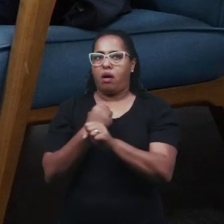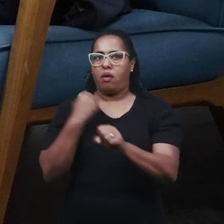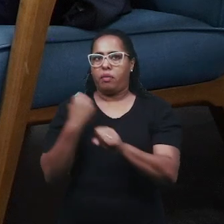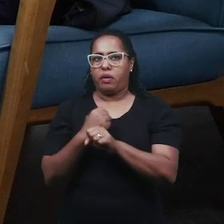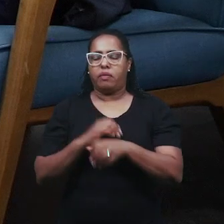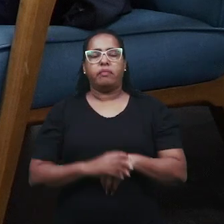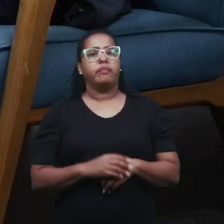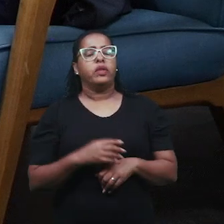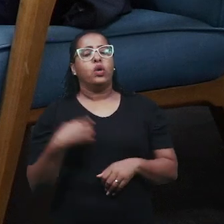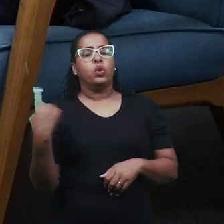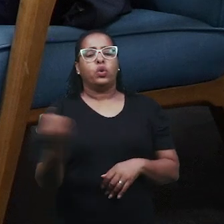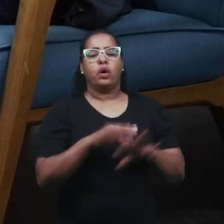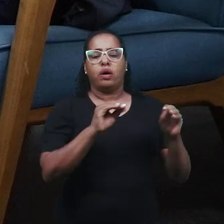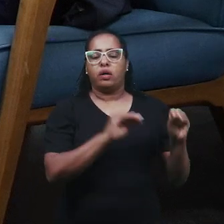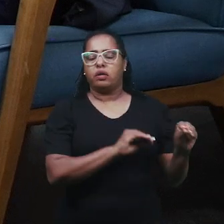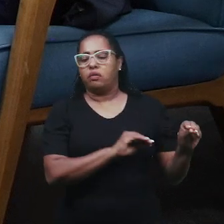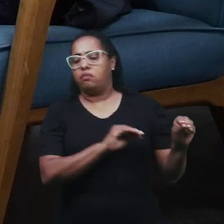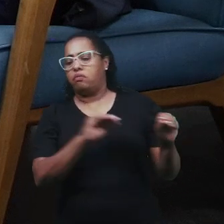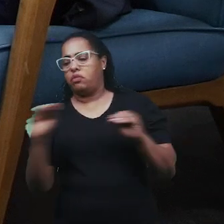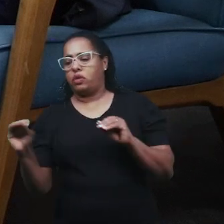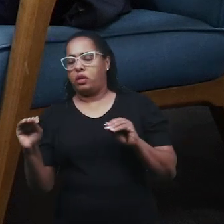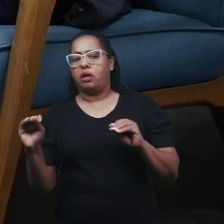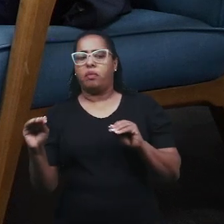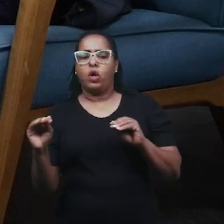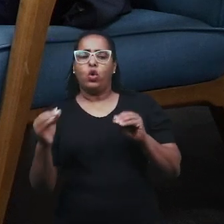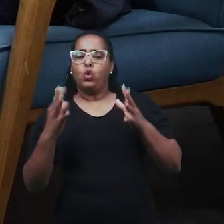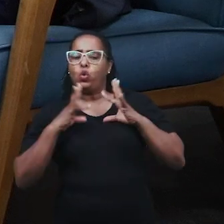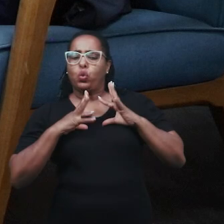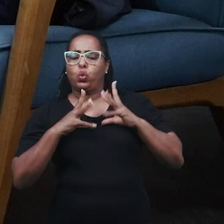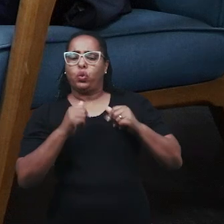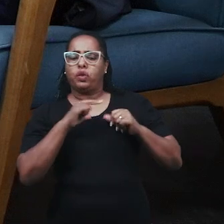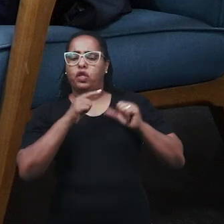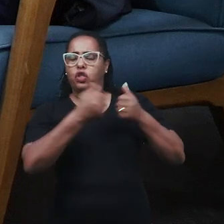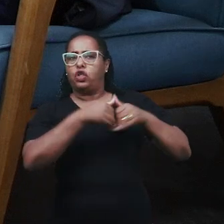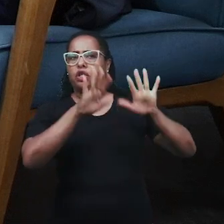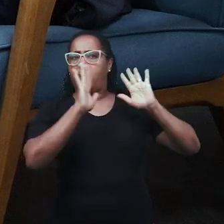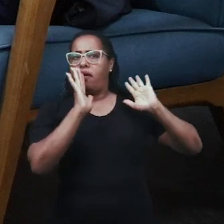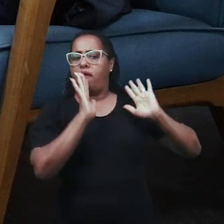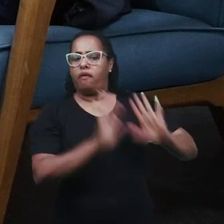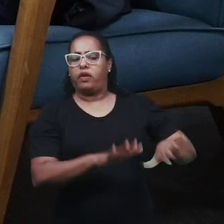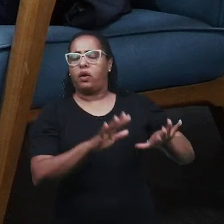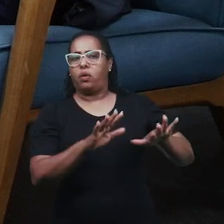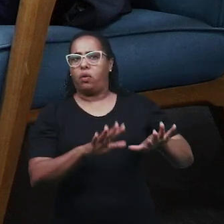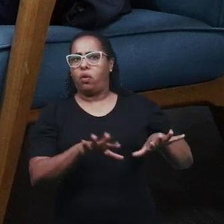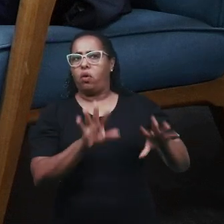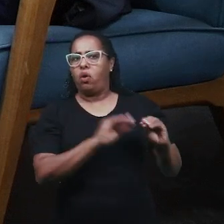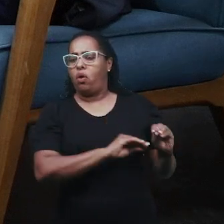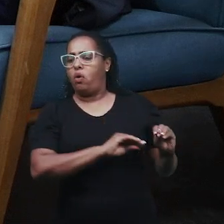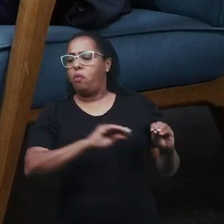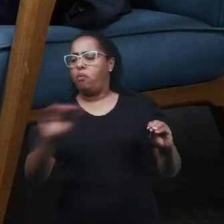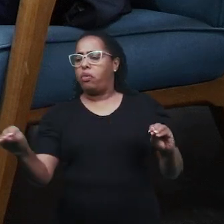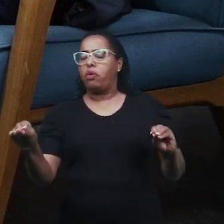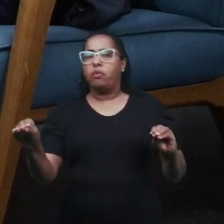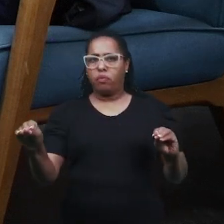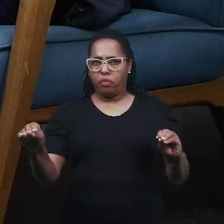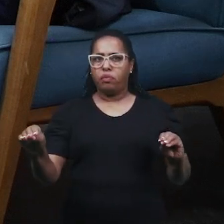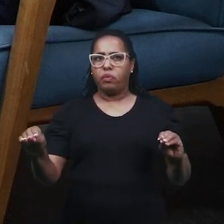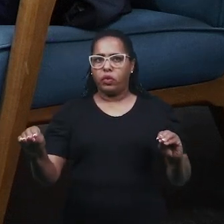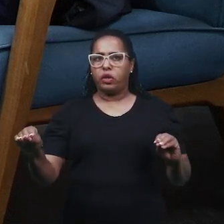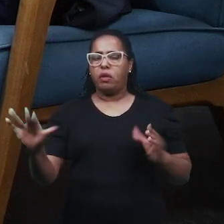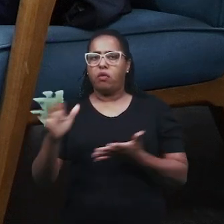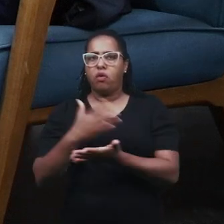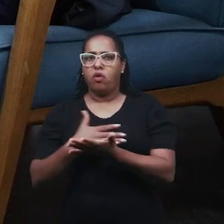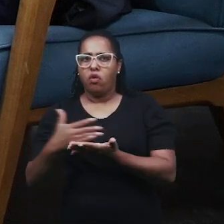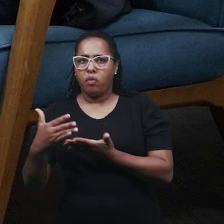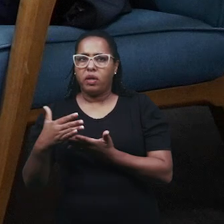E nós mudamos como esposa, deixamos tudo para trás, mudamos para a Rússia, tentamos lá estabelecer a